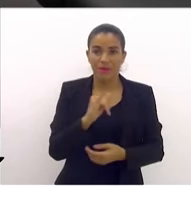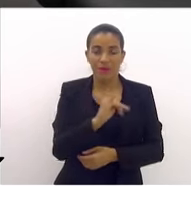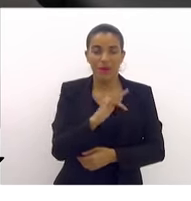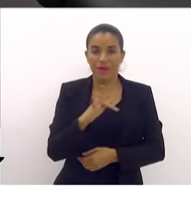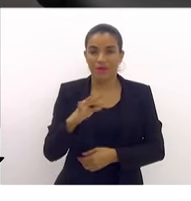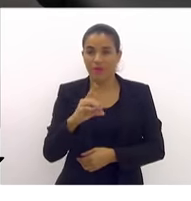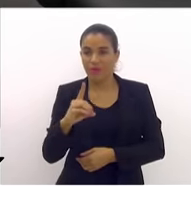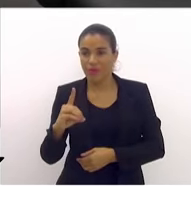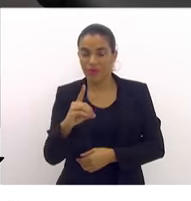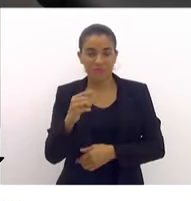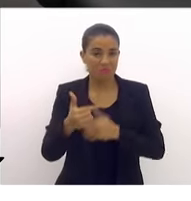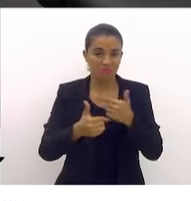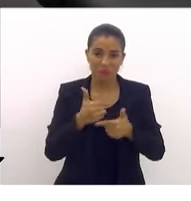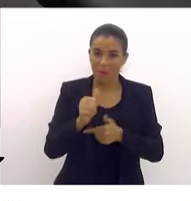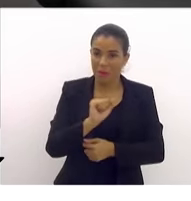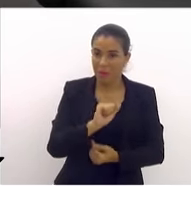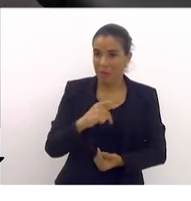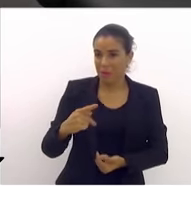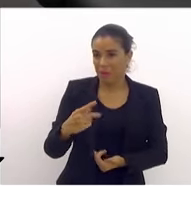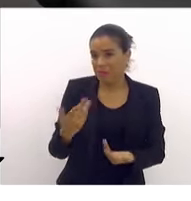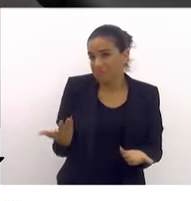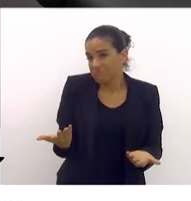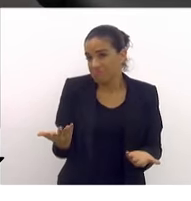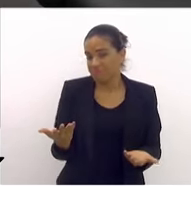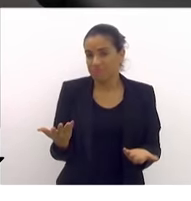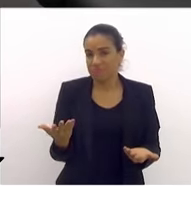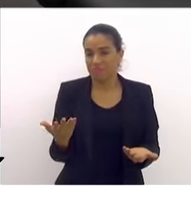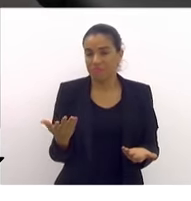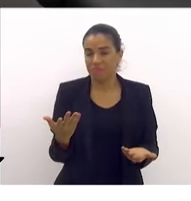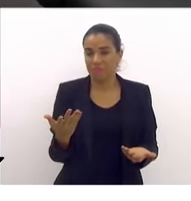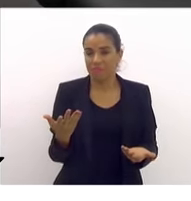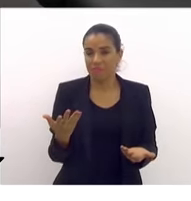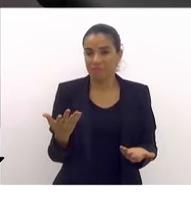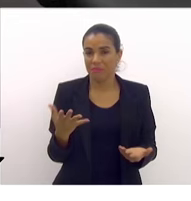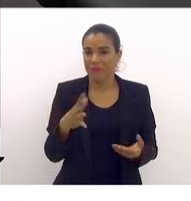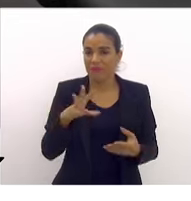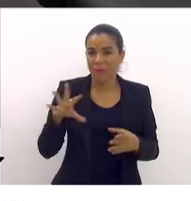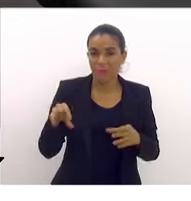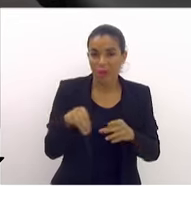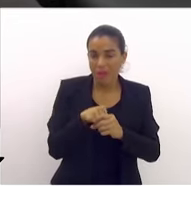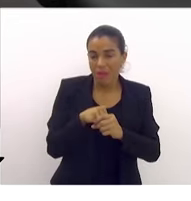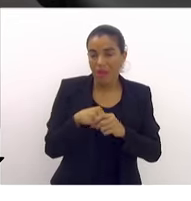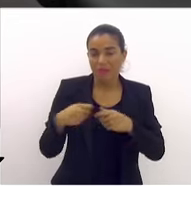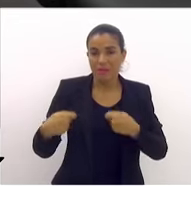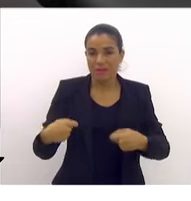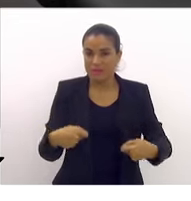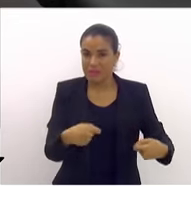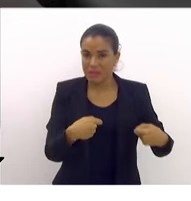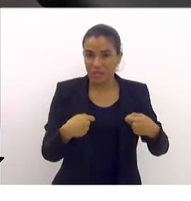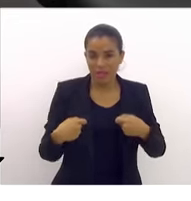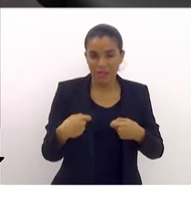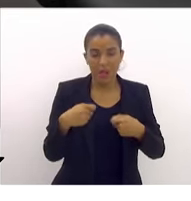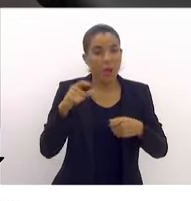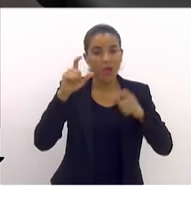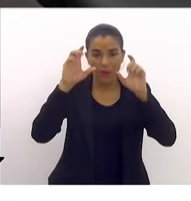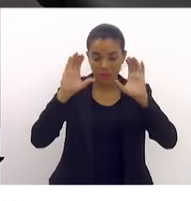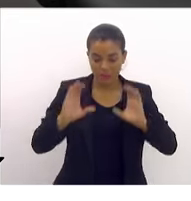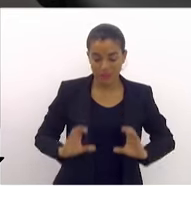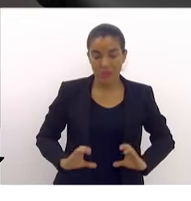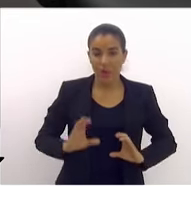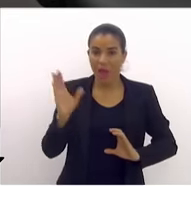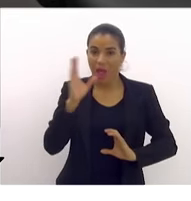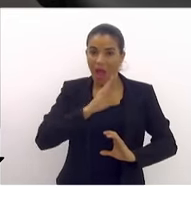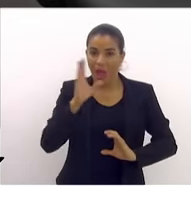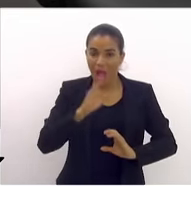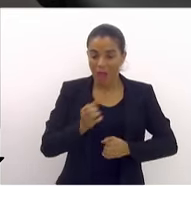Todos trabalham com aplicativo. Tudo bem. E eles vão botar... E a demanda deles é o cidadão. Quanto mais